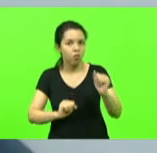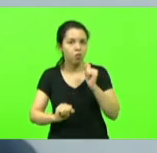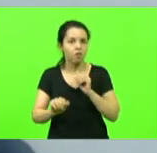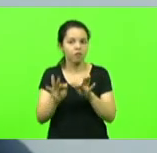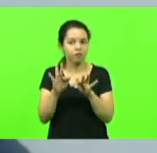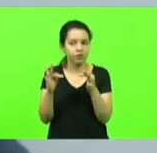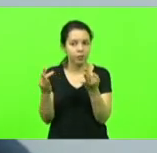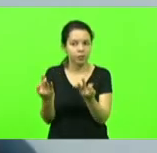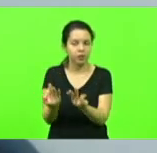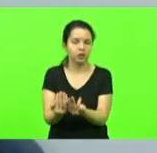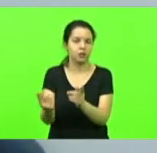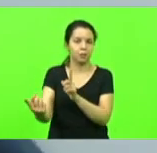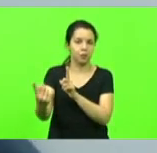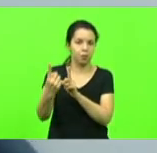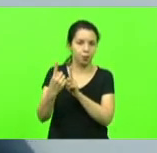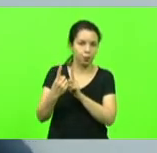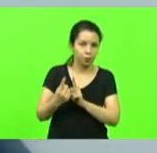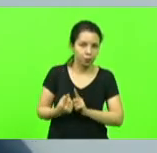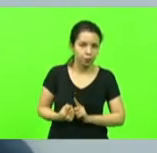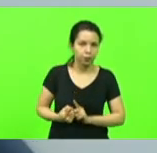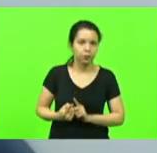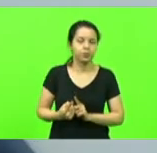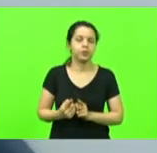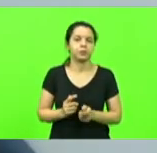nos procuram e nos buscam, né,